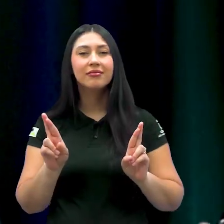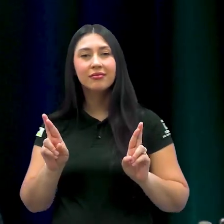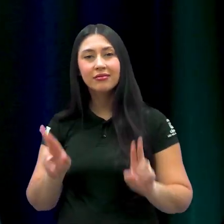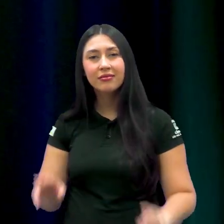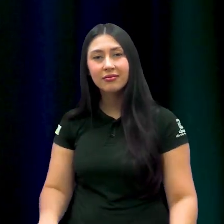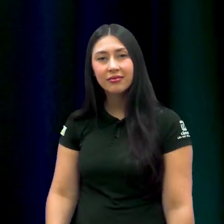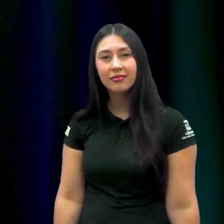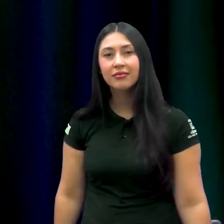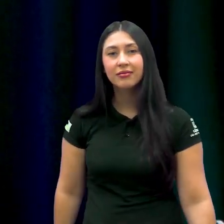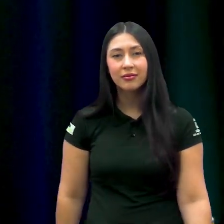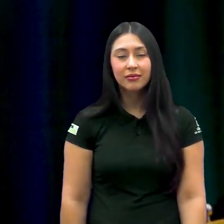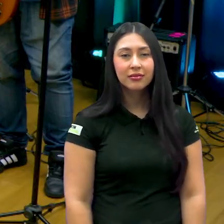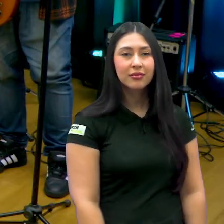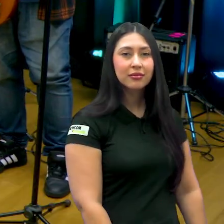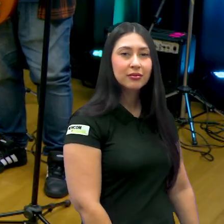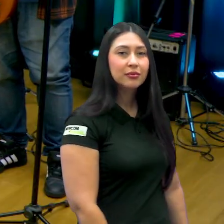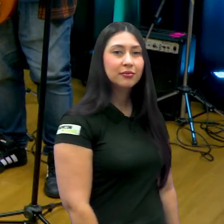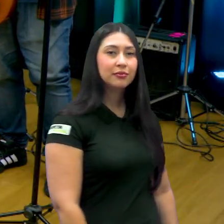luz.